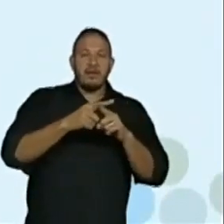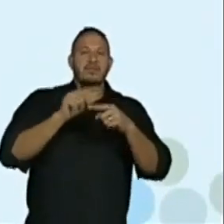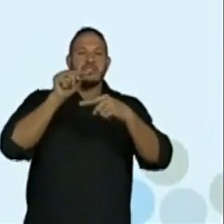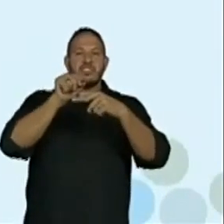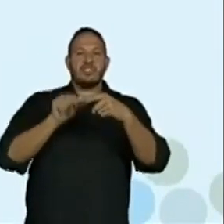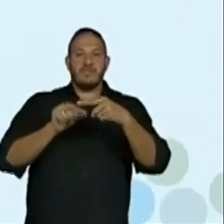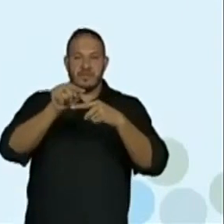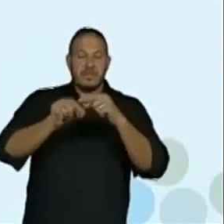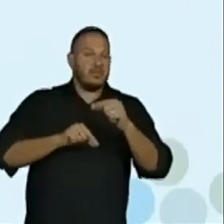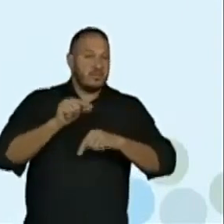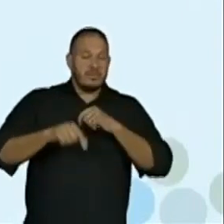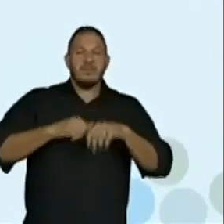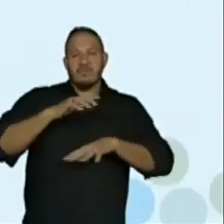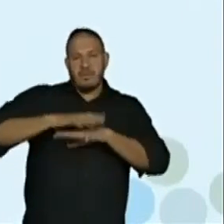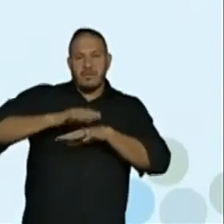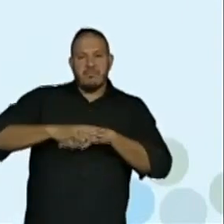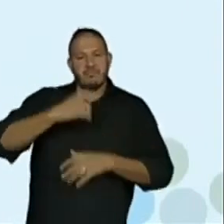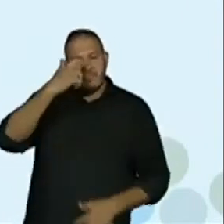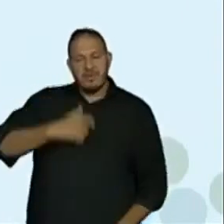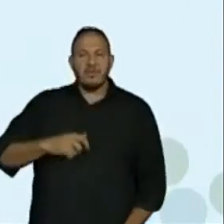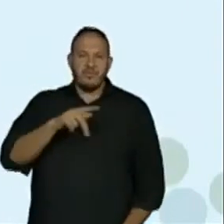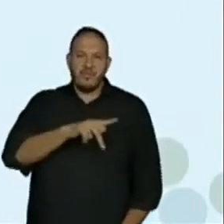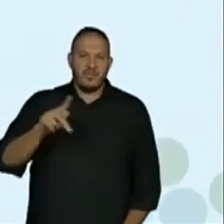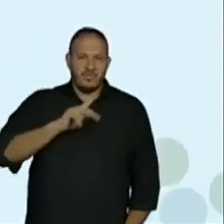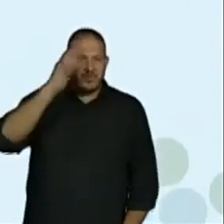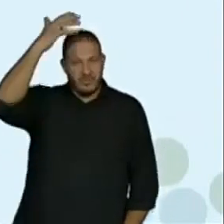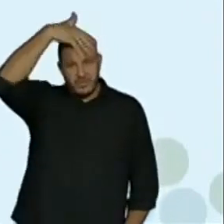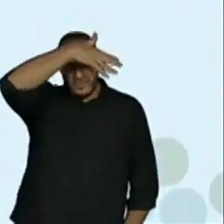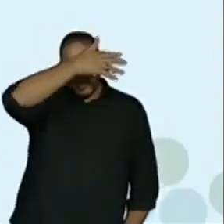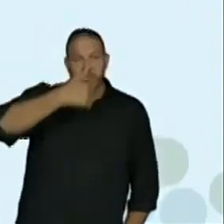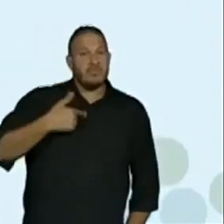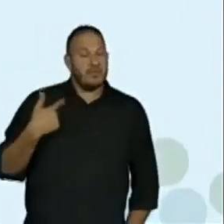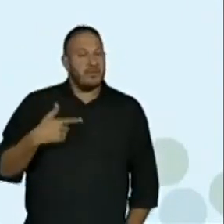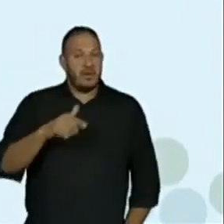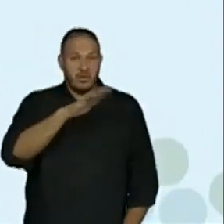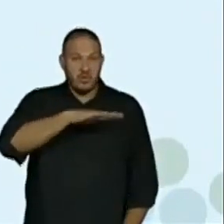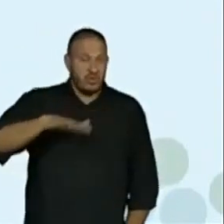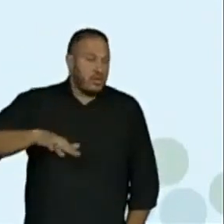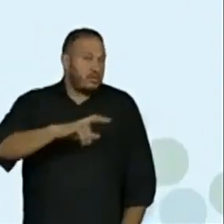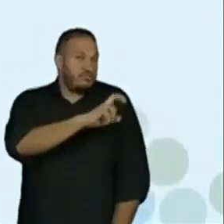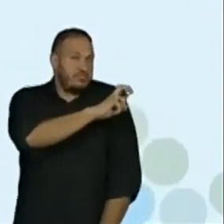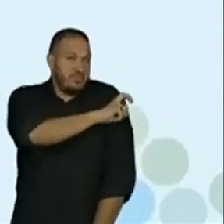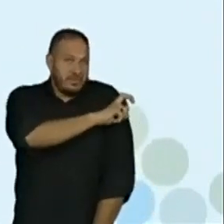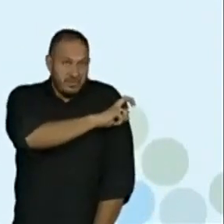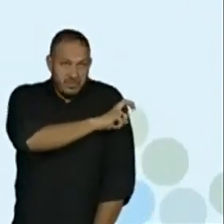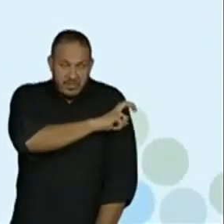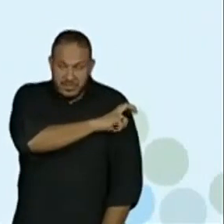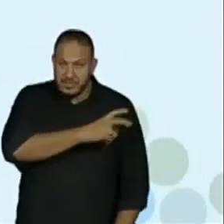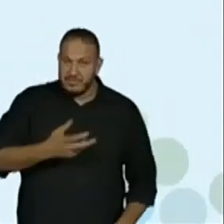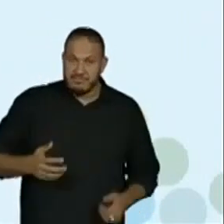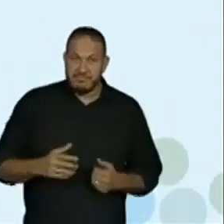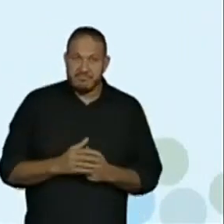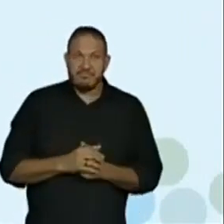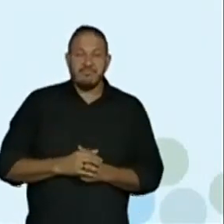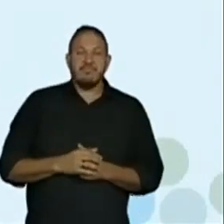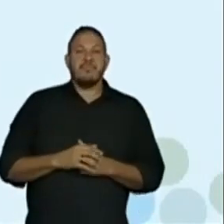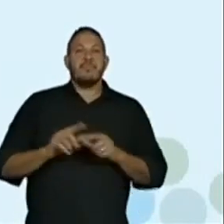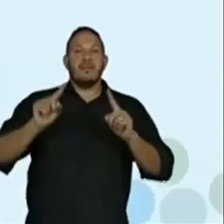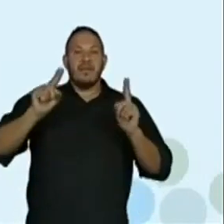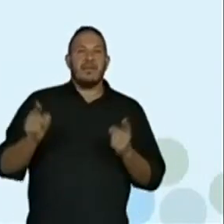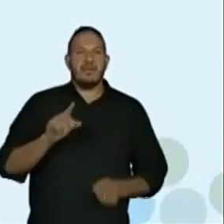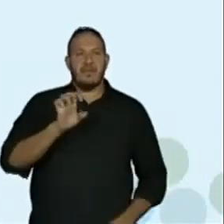disciplina é matemática, eu sou o professor Joelson Lima, estudante do quinto ano. A habilidade